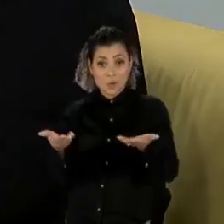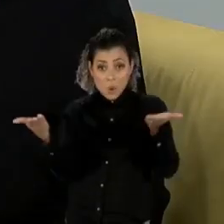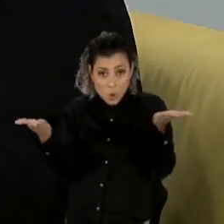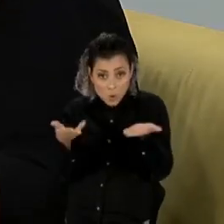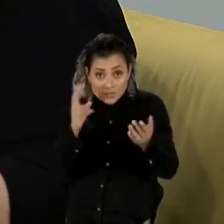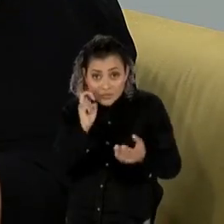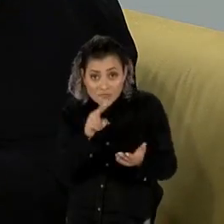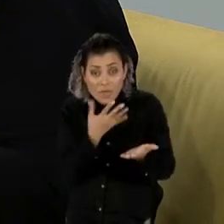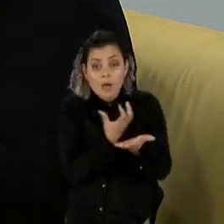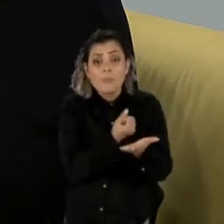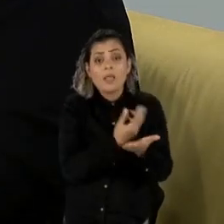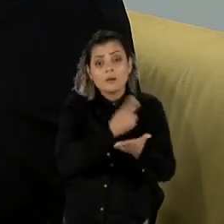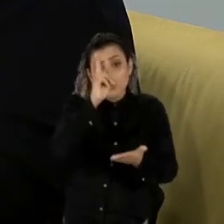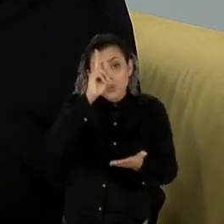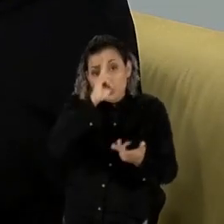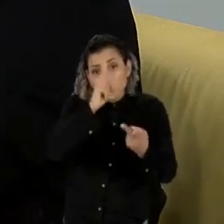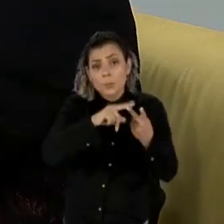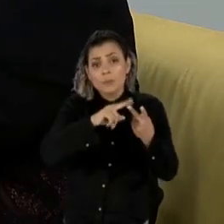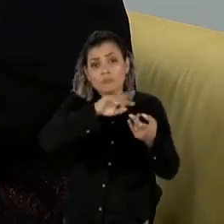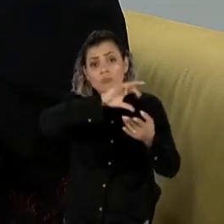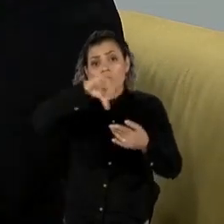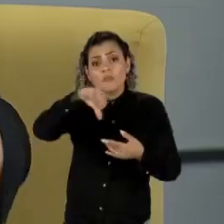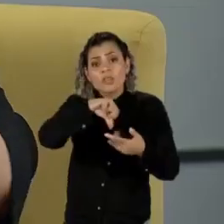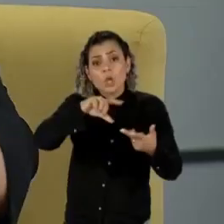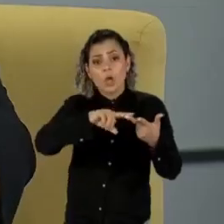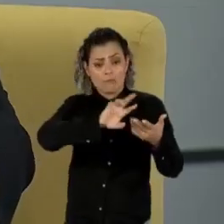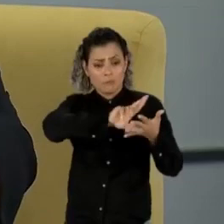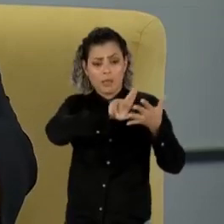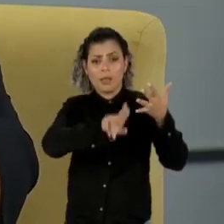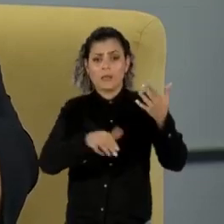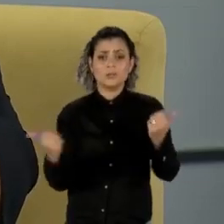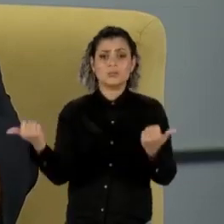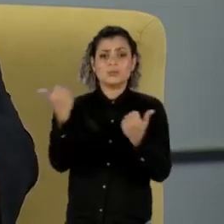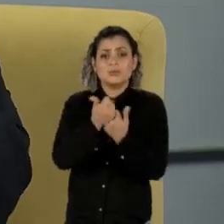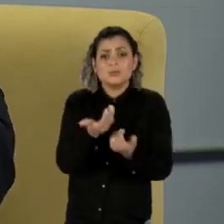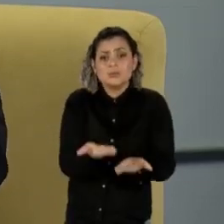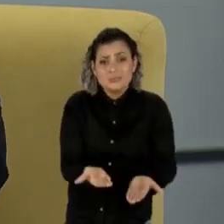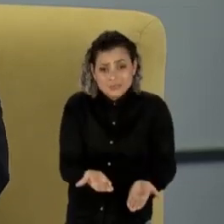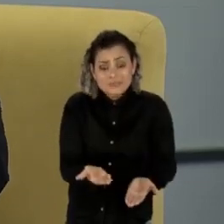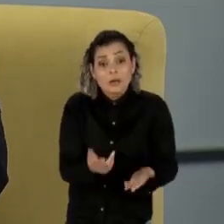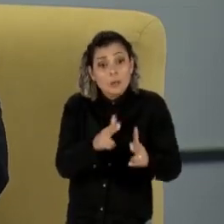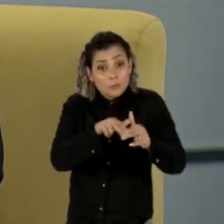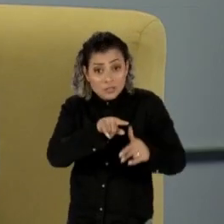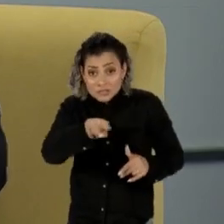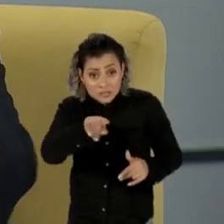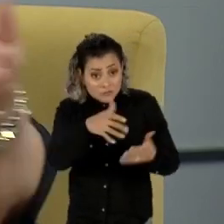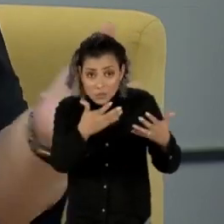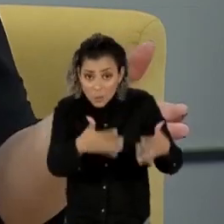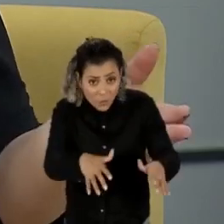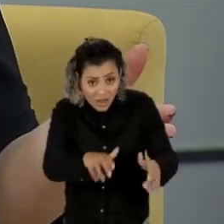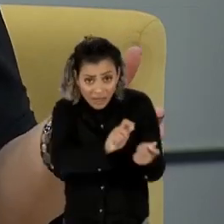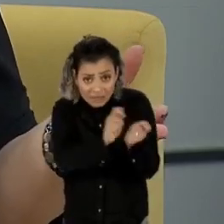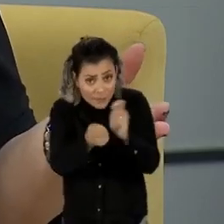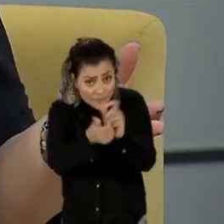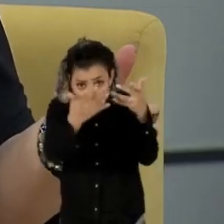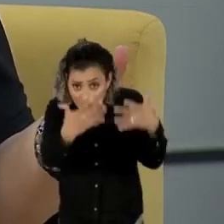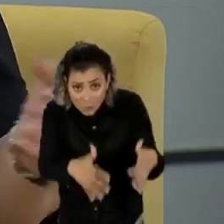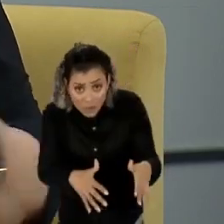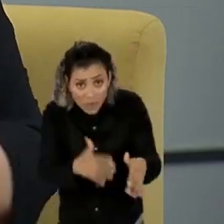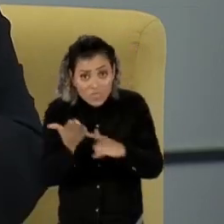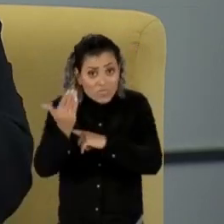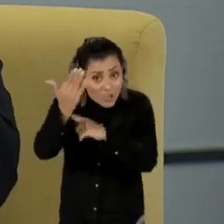a gente tem aplicativos então se você não está conectado com esta forma de atuar é lógico que você vai ficar